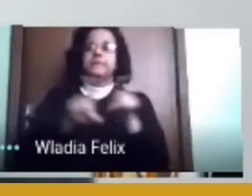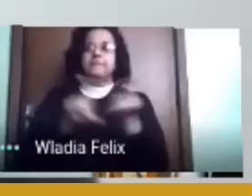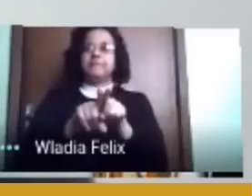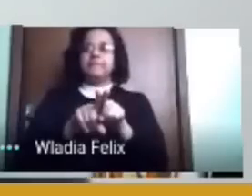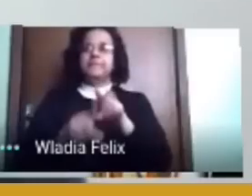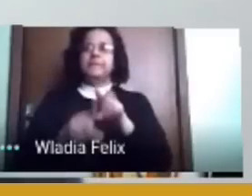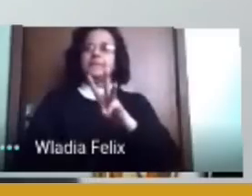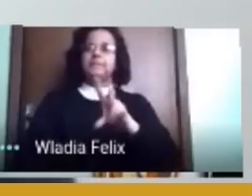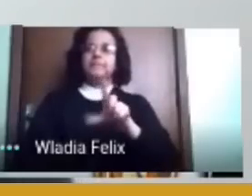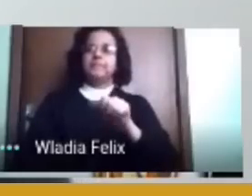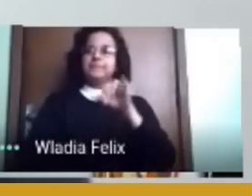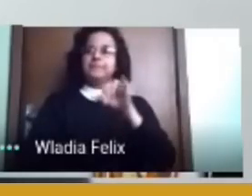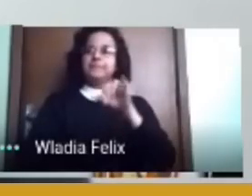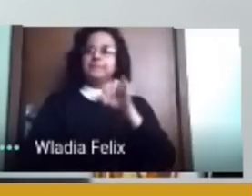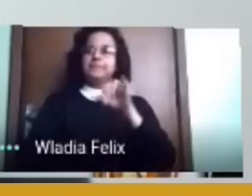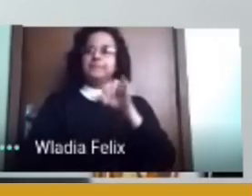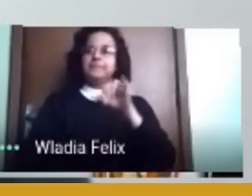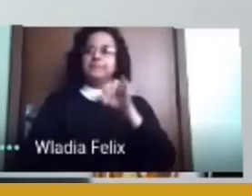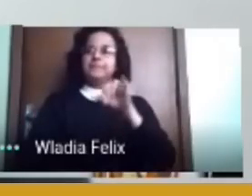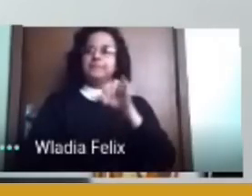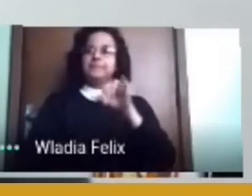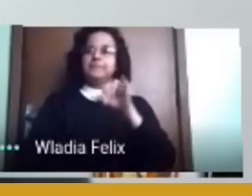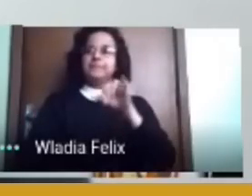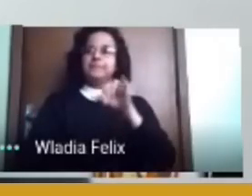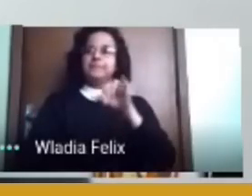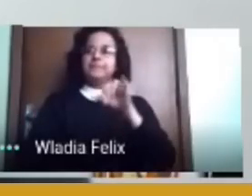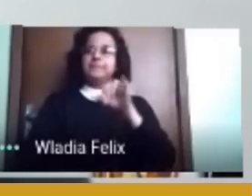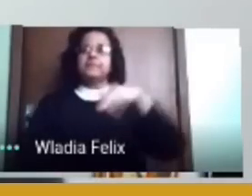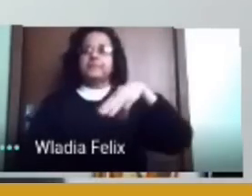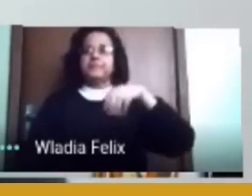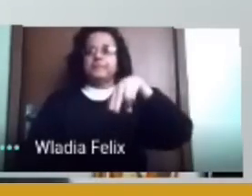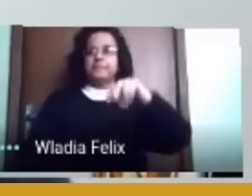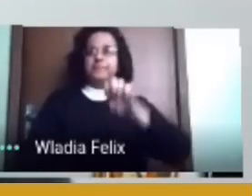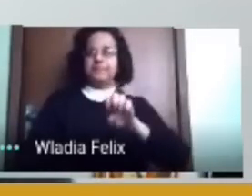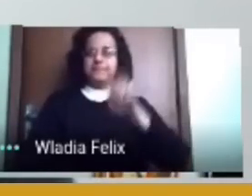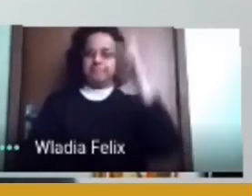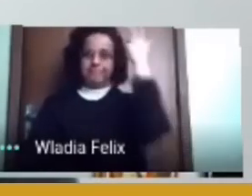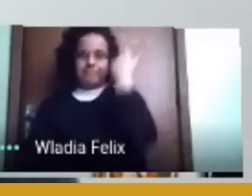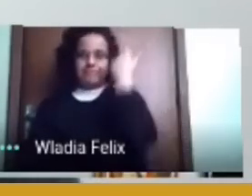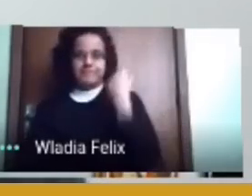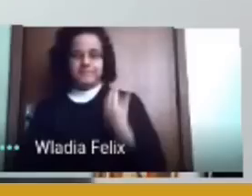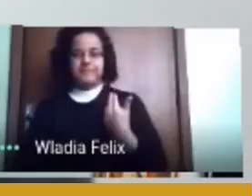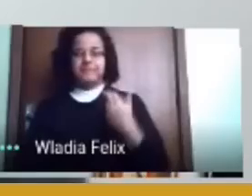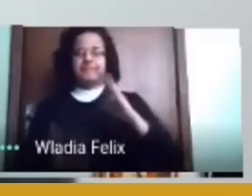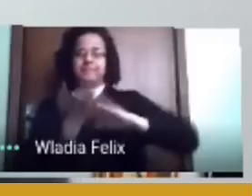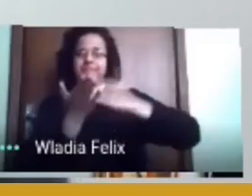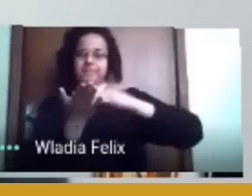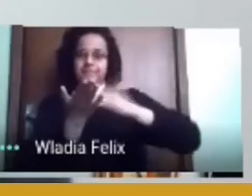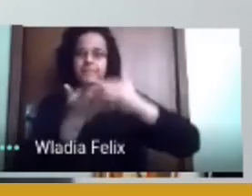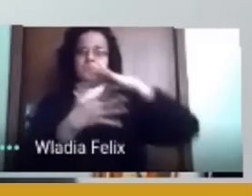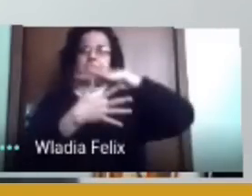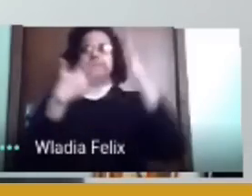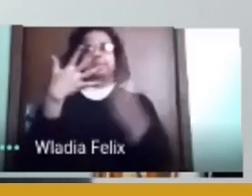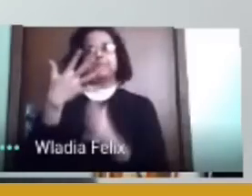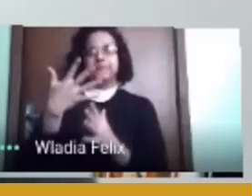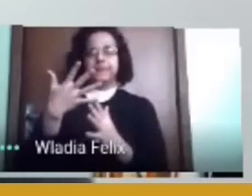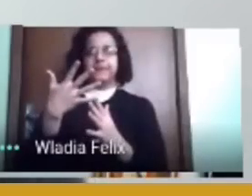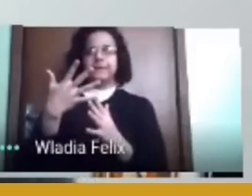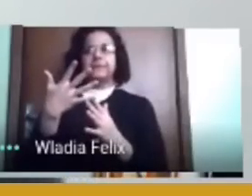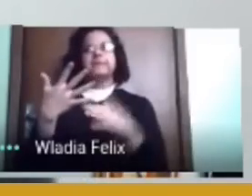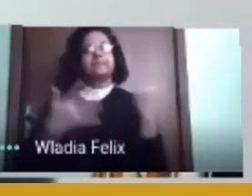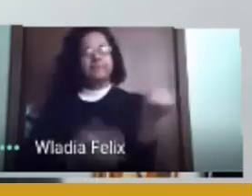estão fazendo a interpretação simultânea para a linguagem brasileira de sinais, que é fundamental que esse debate chegue